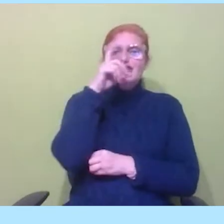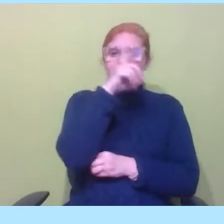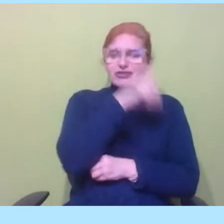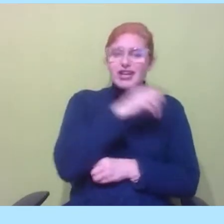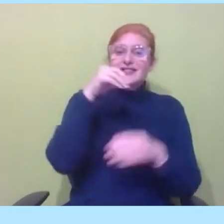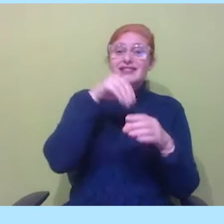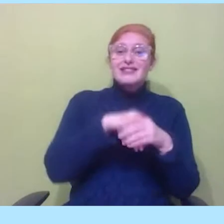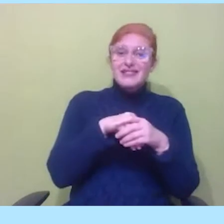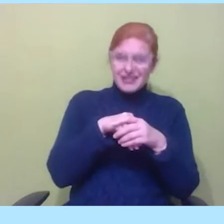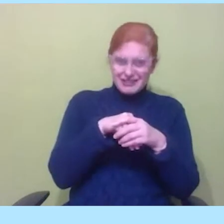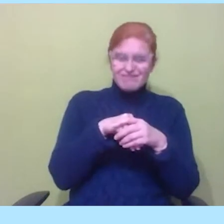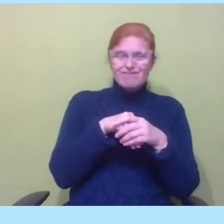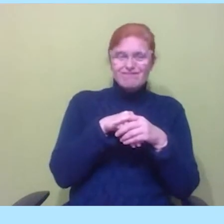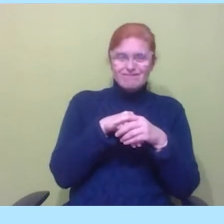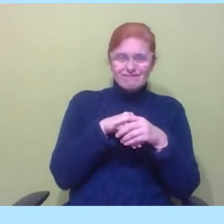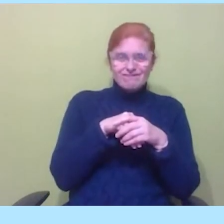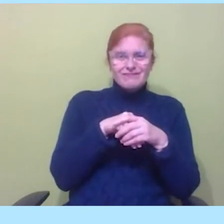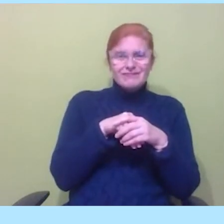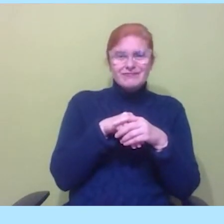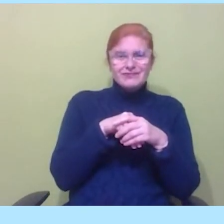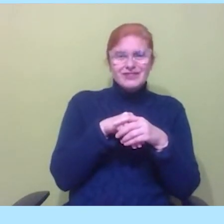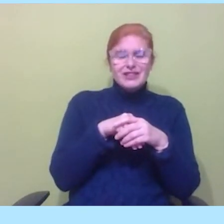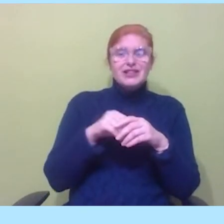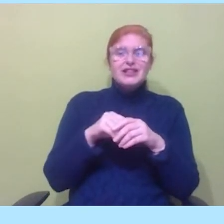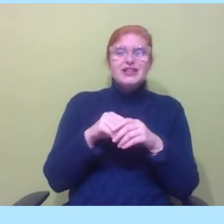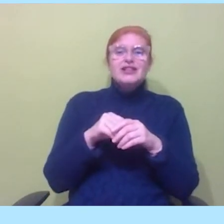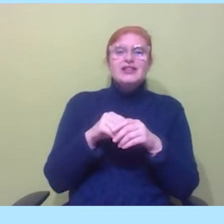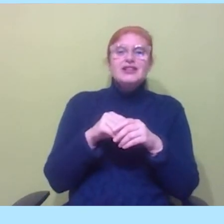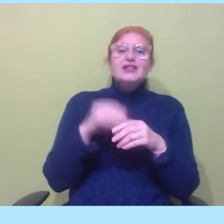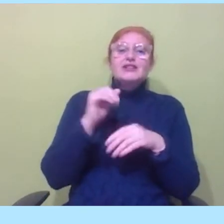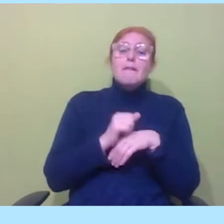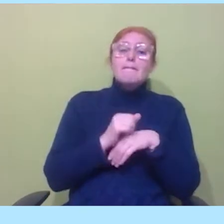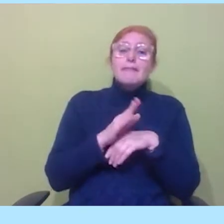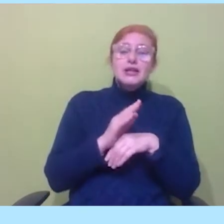é mais seguro,